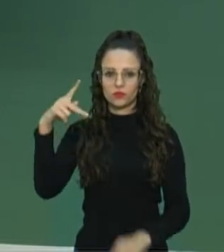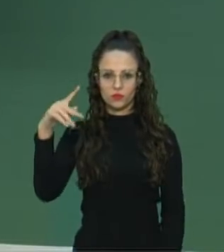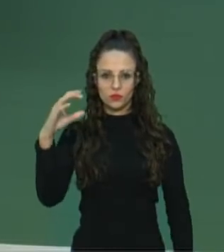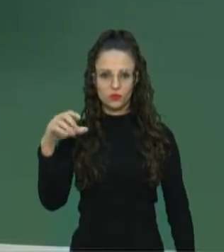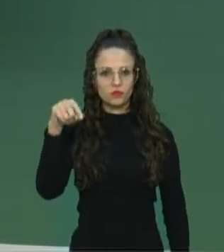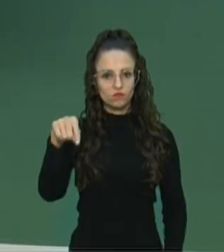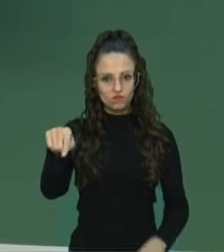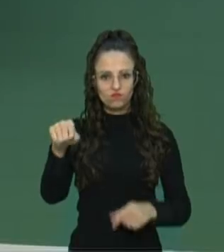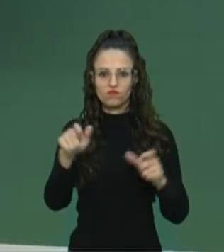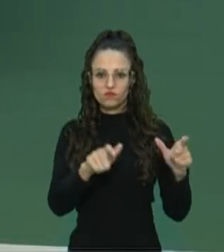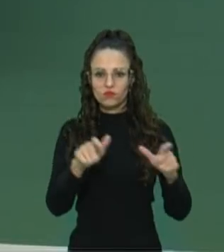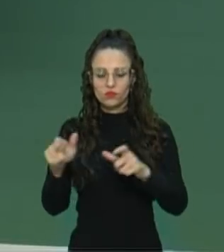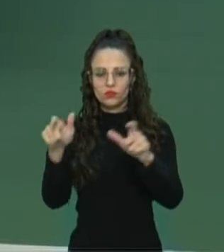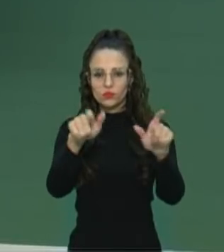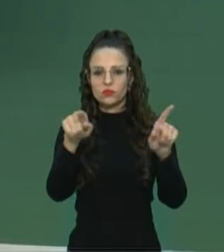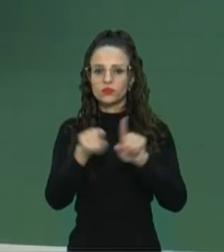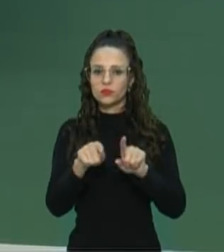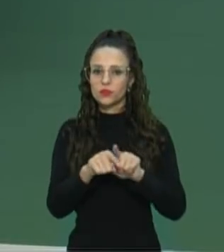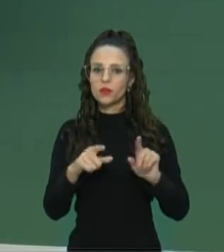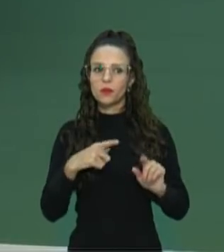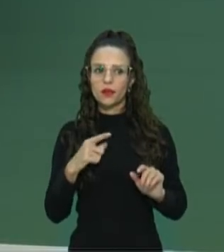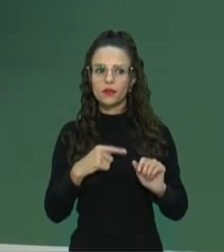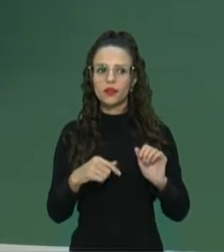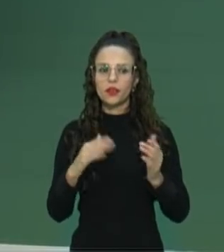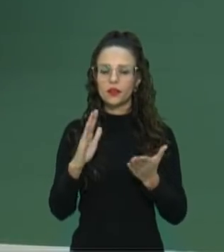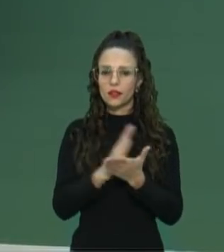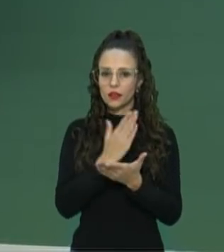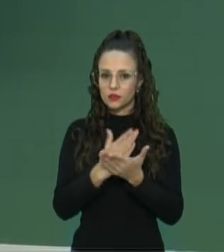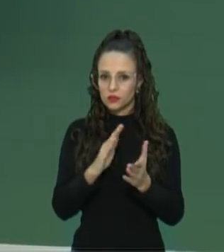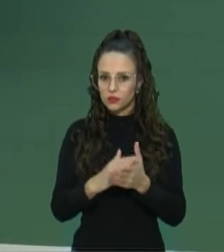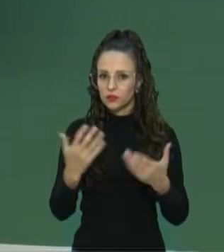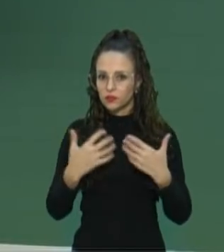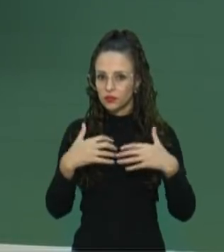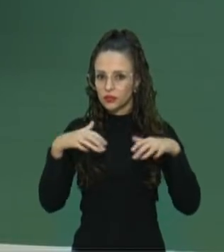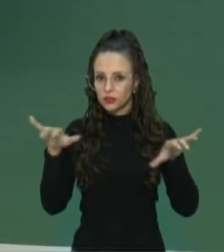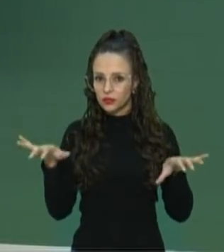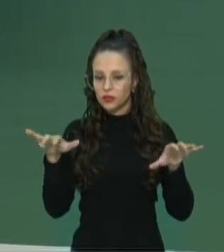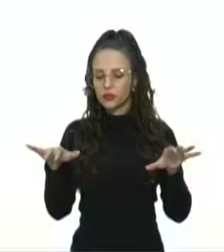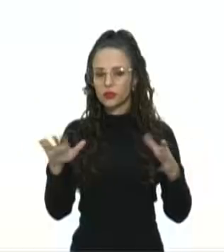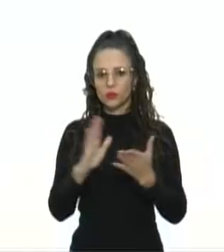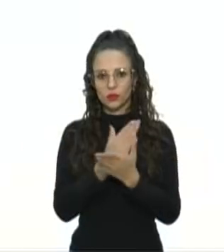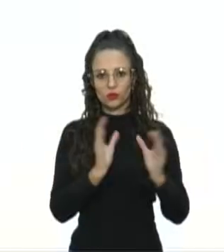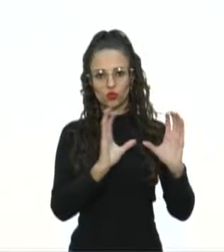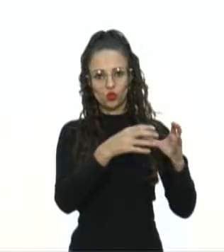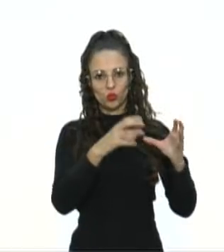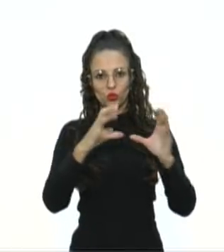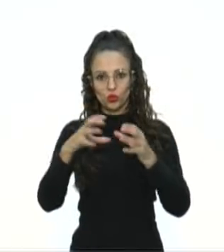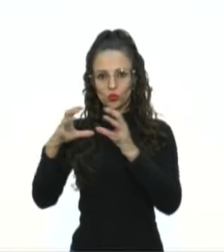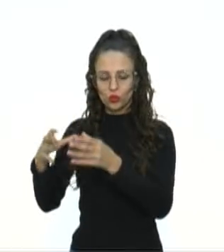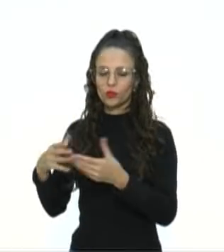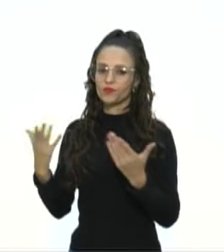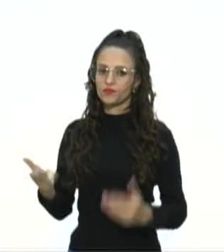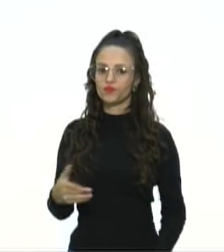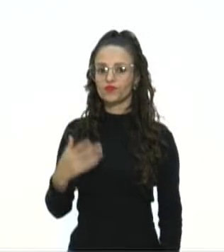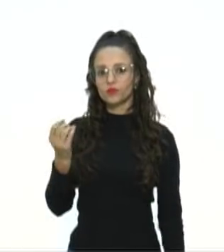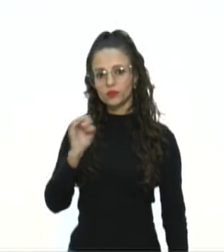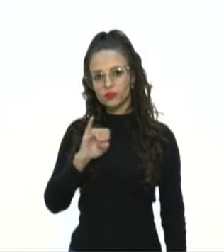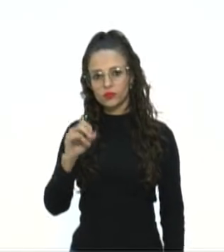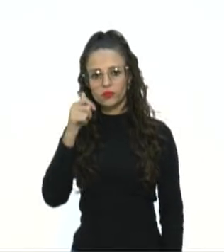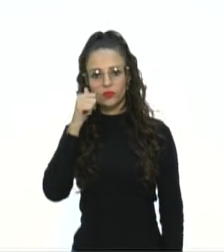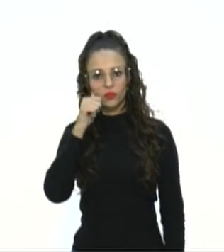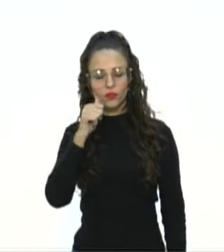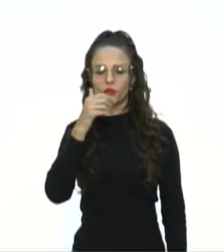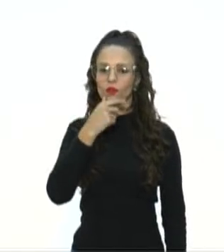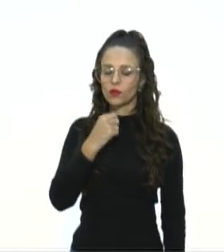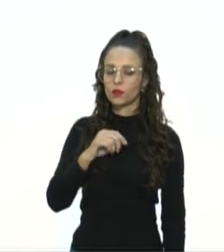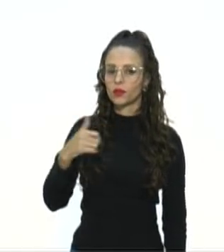classificações também dentro da competição, né? Então, os atletas são classificados em várias categorias, leva-se em consideração o sexo, a idade